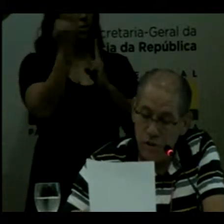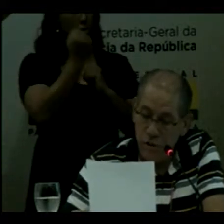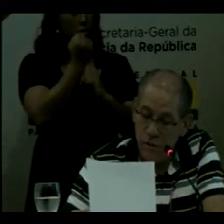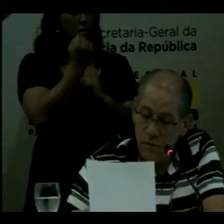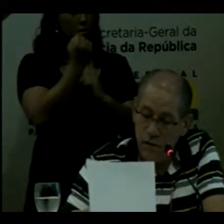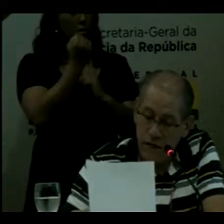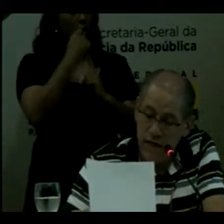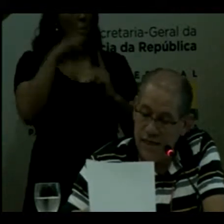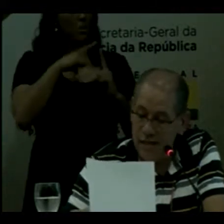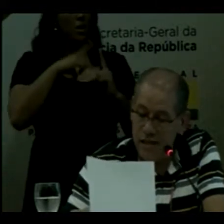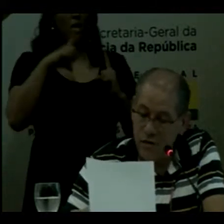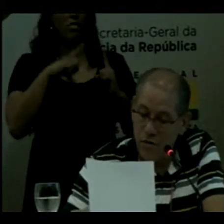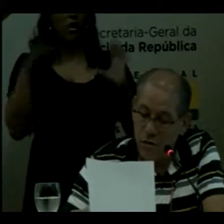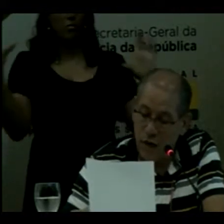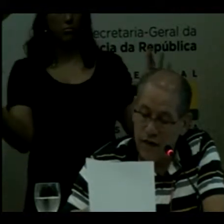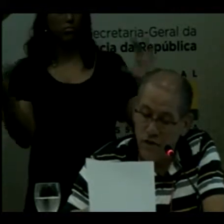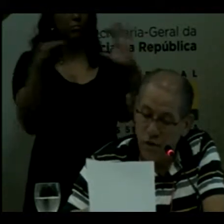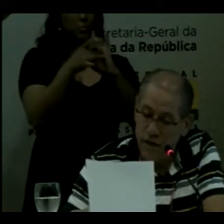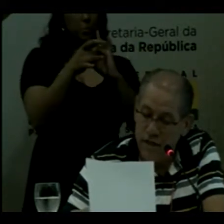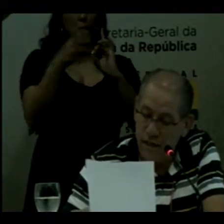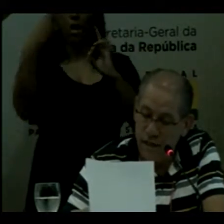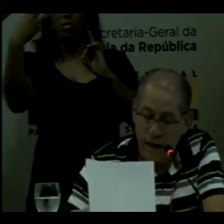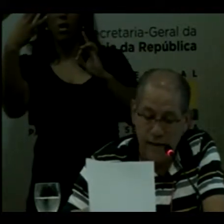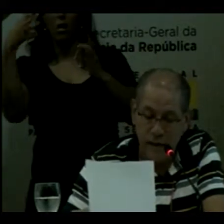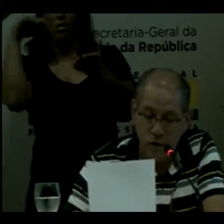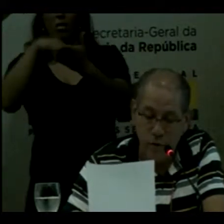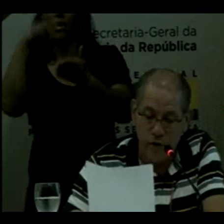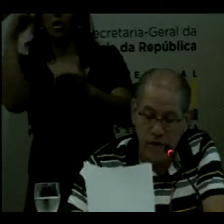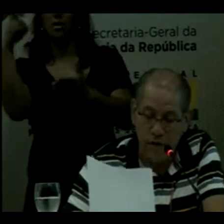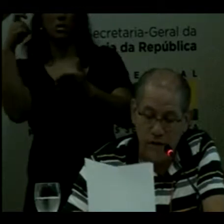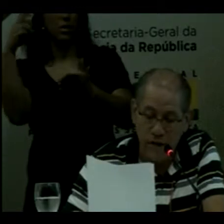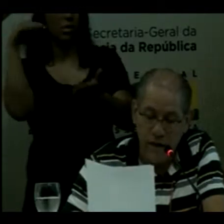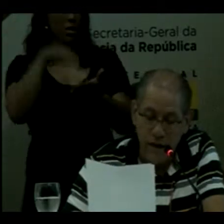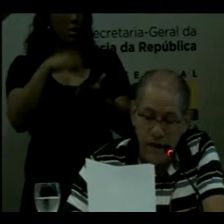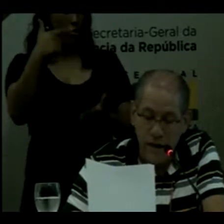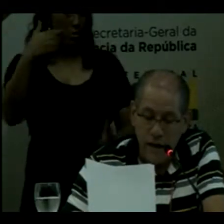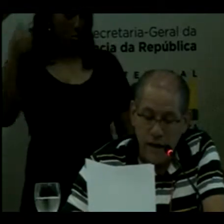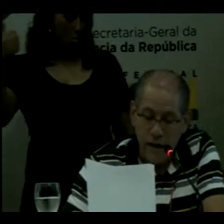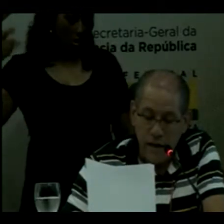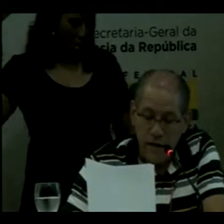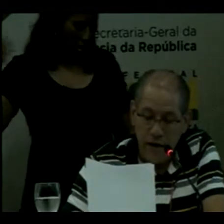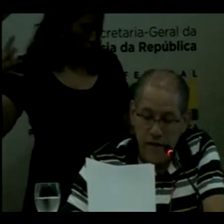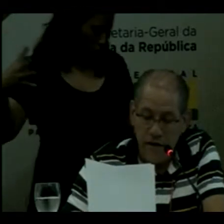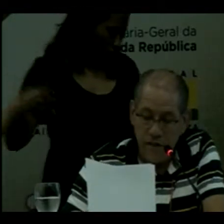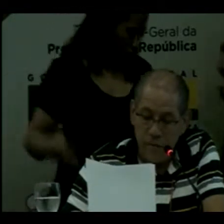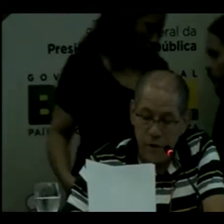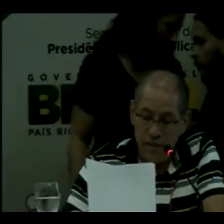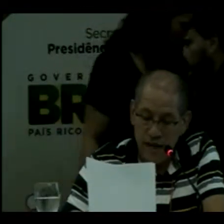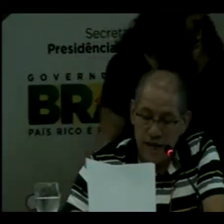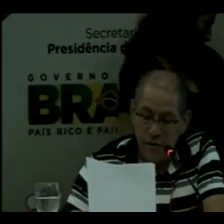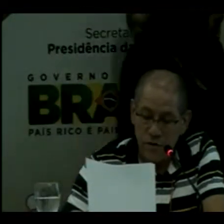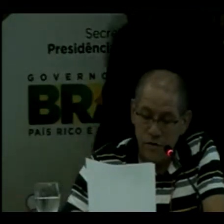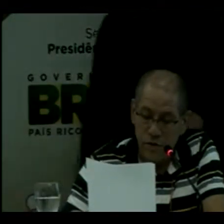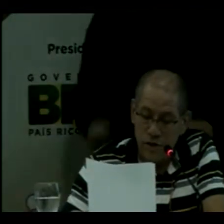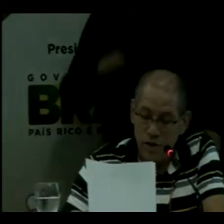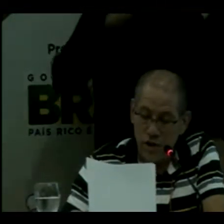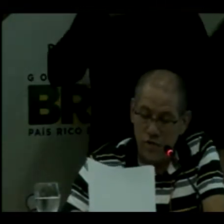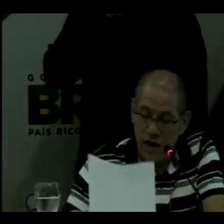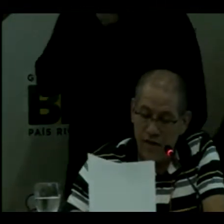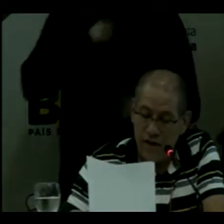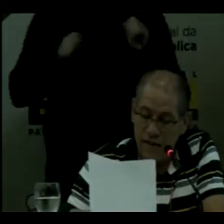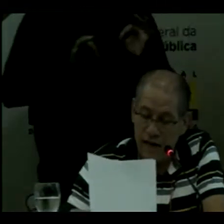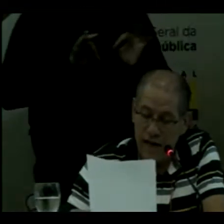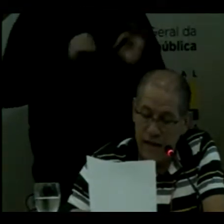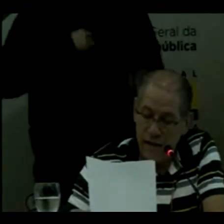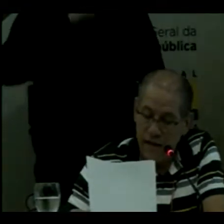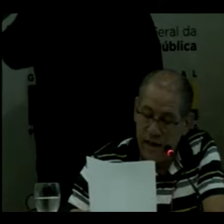ponto de 3 a 5 ações que, até 2014, devem ser priorizados no sentido